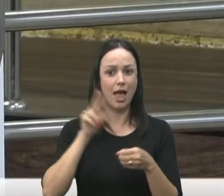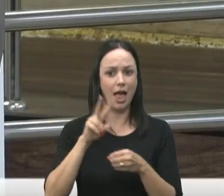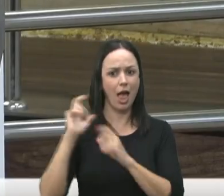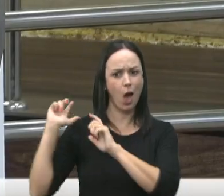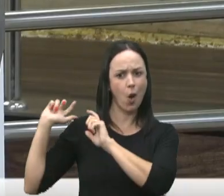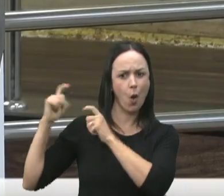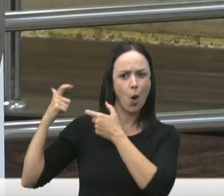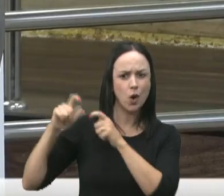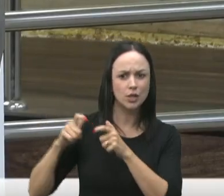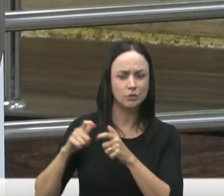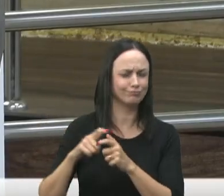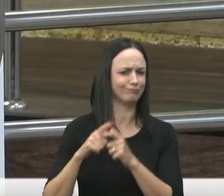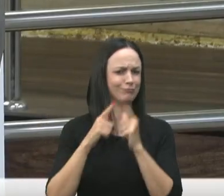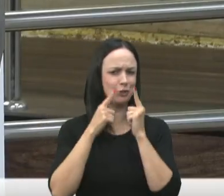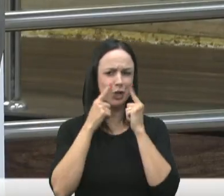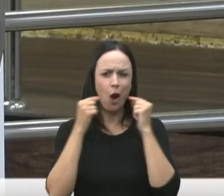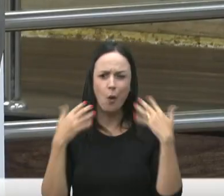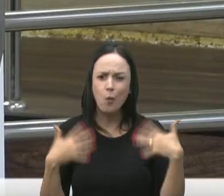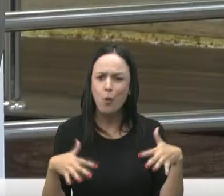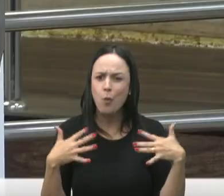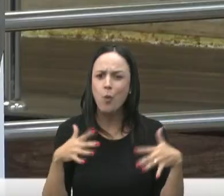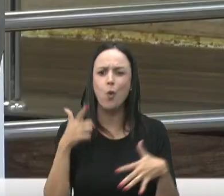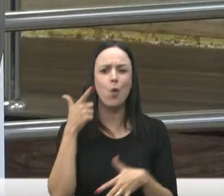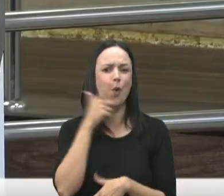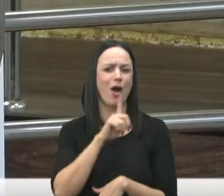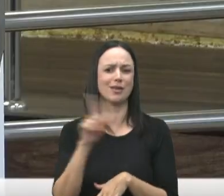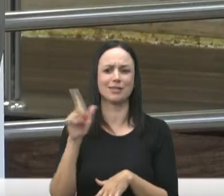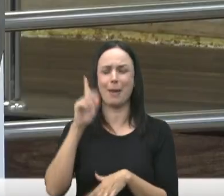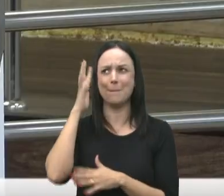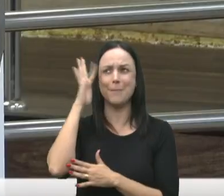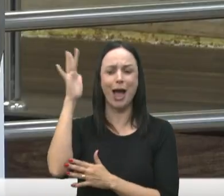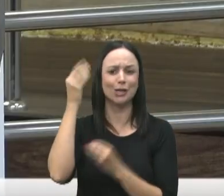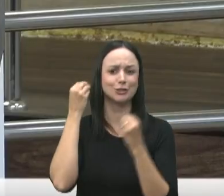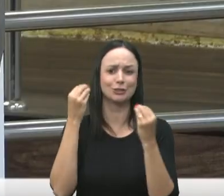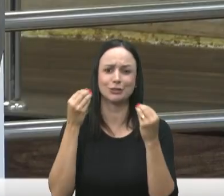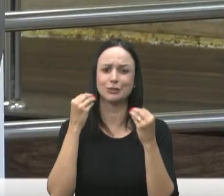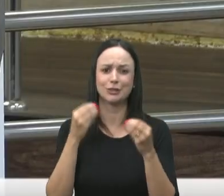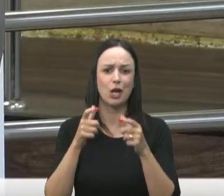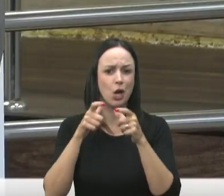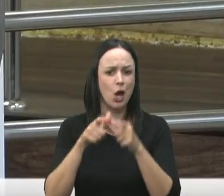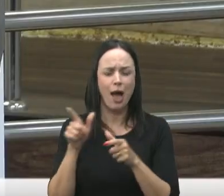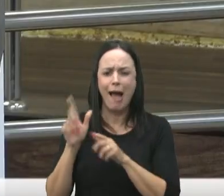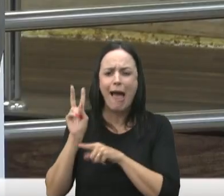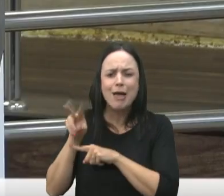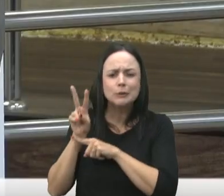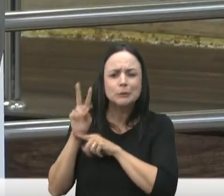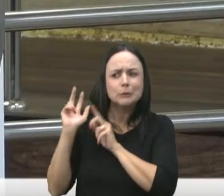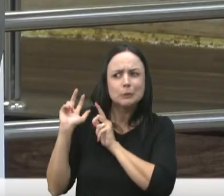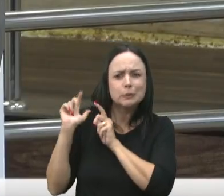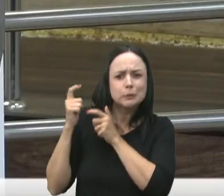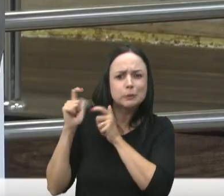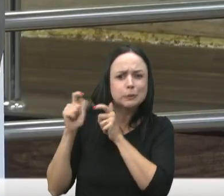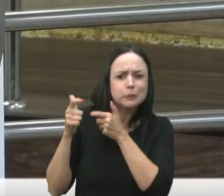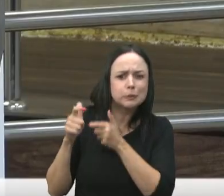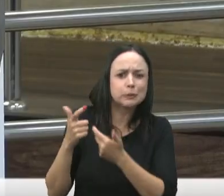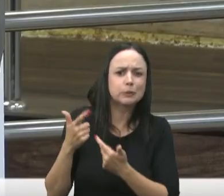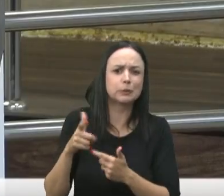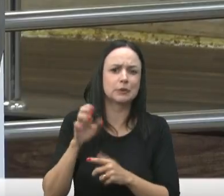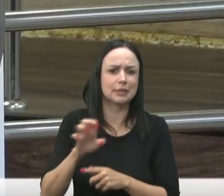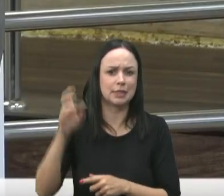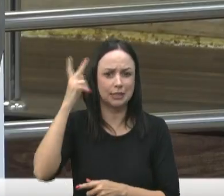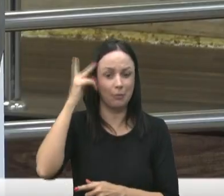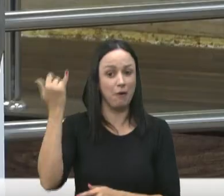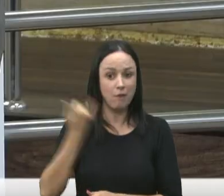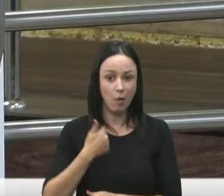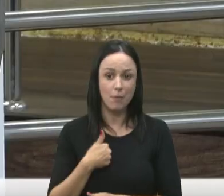nem Jaú, você não consegue nem imaginar. Não tem lugar mais conservador no estado de São Paulo que Jaú. Me falaram